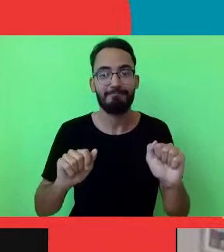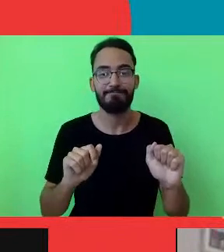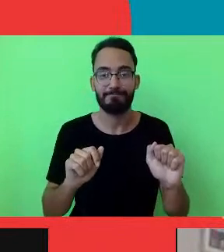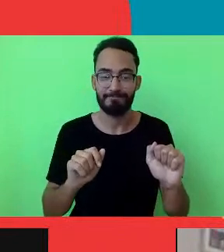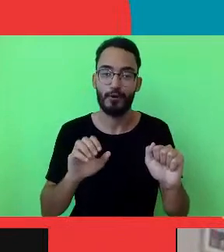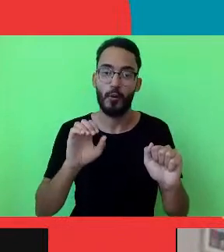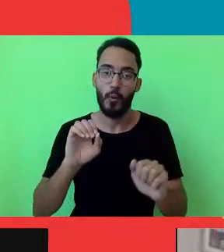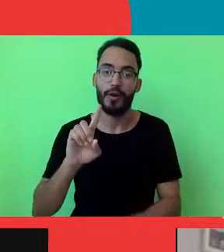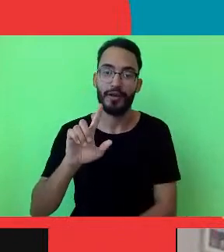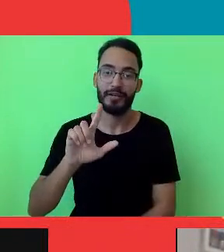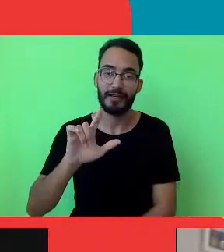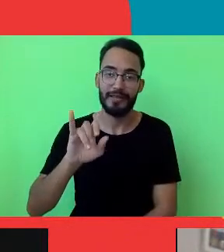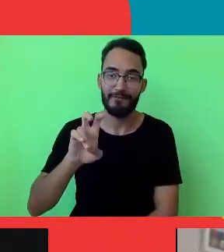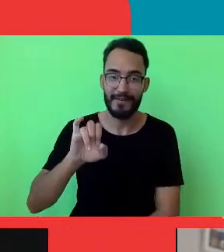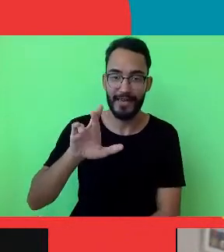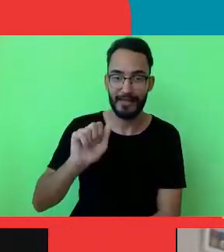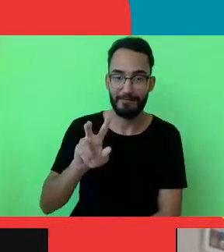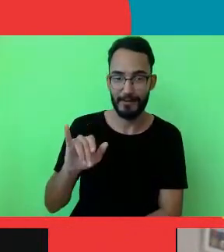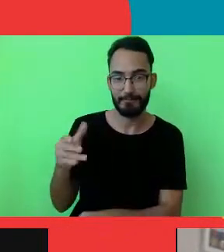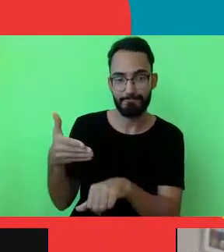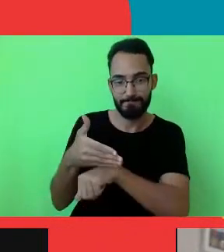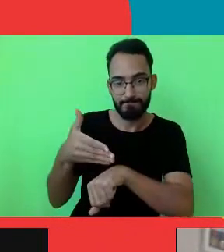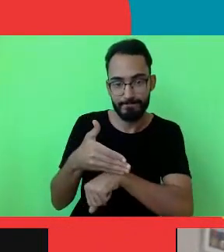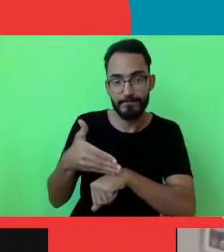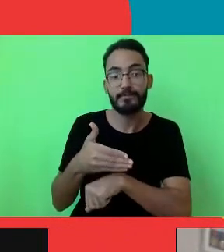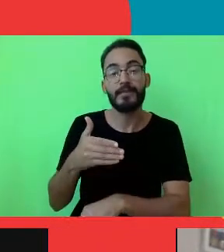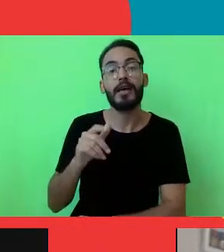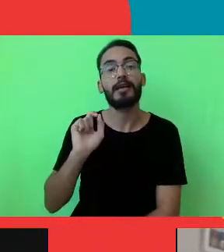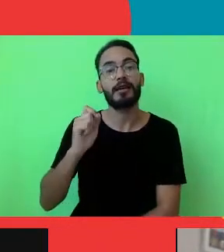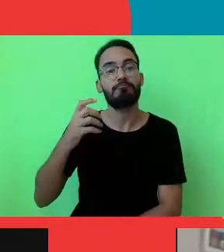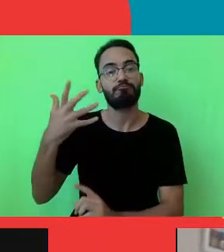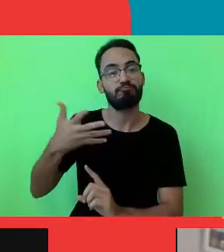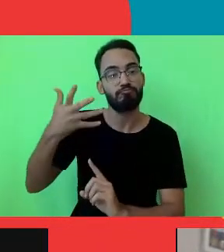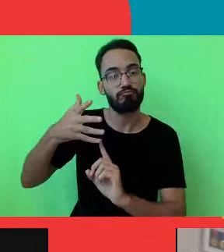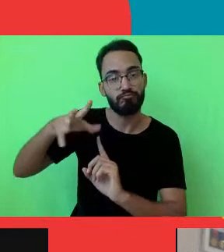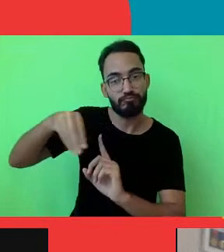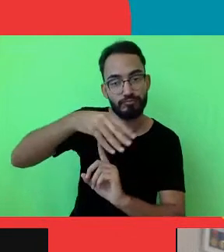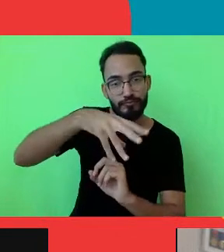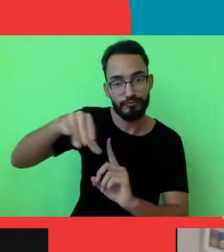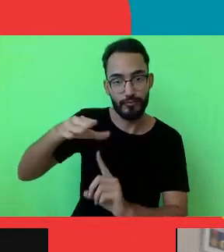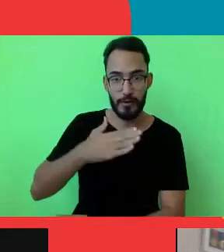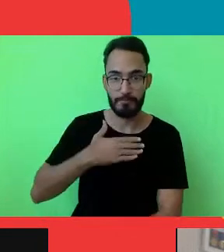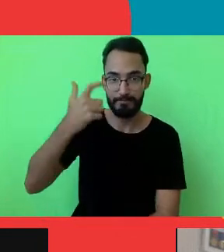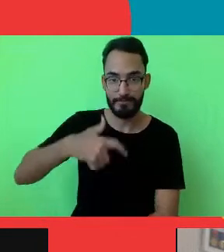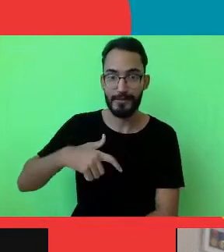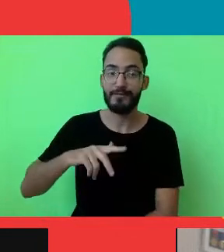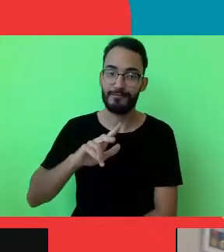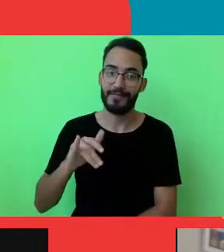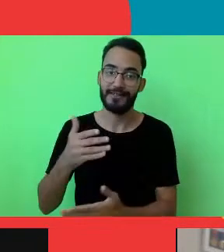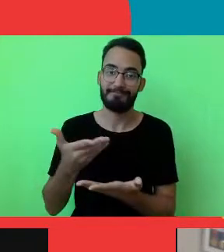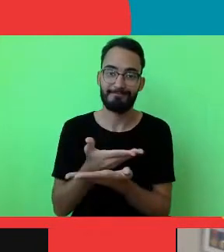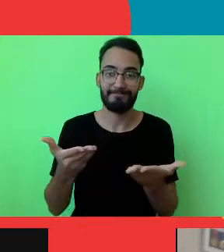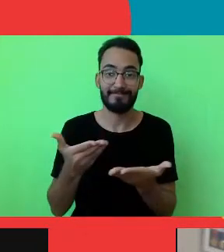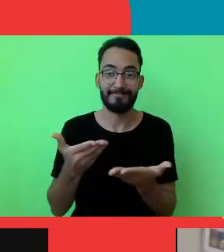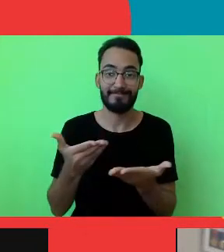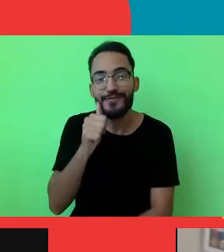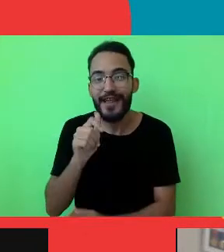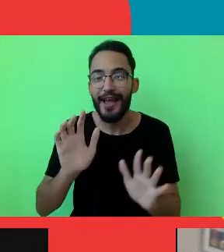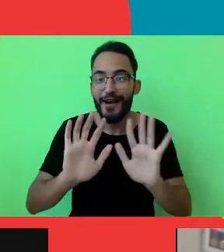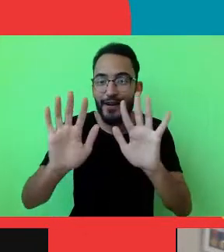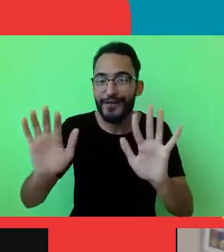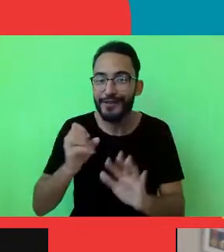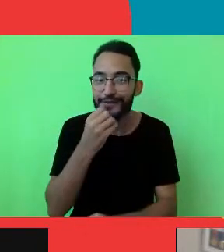ela vai seguir, né, ministrada por mim, e a gente vai falar um pouquinho sobre esse painel. Olá, meninas, mulheres, tudo